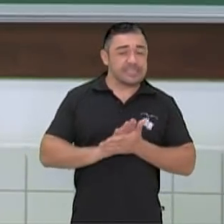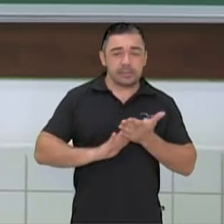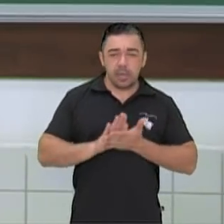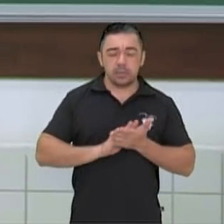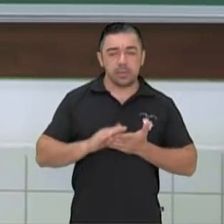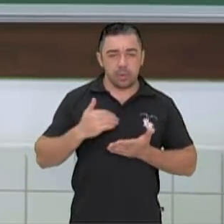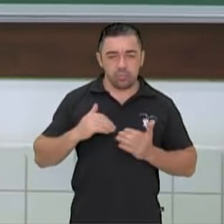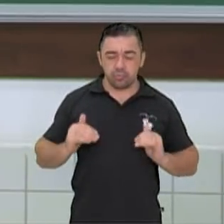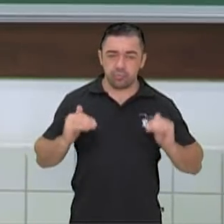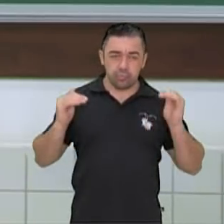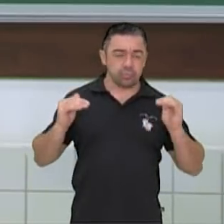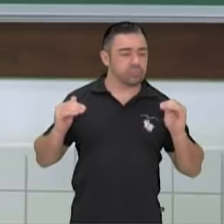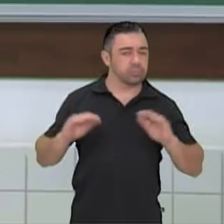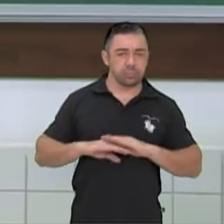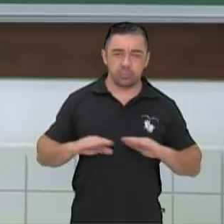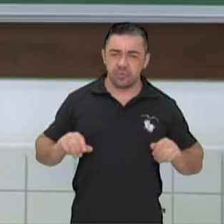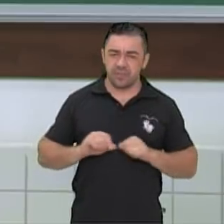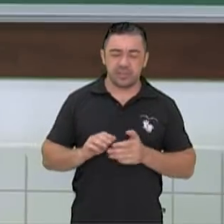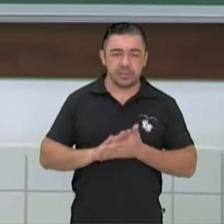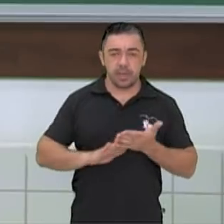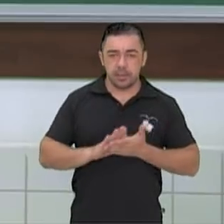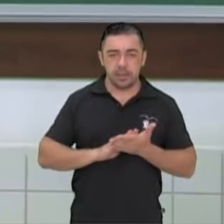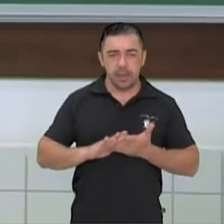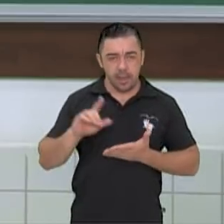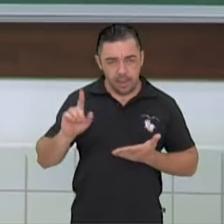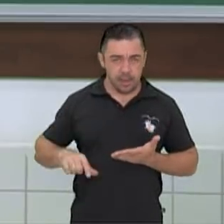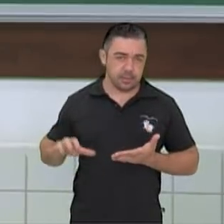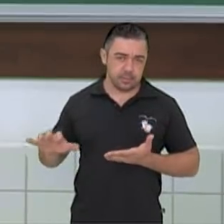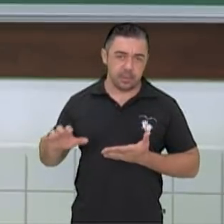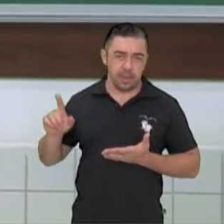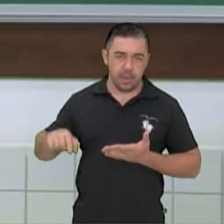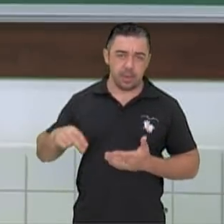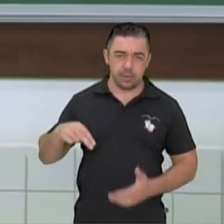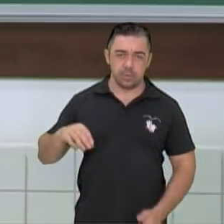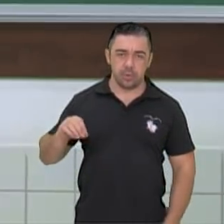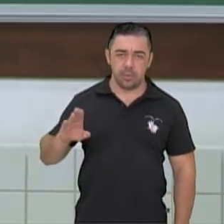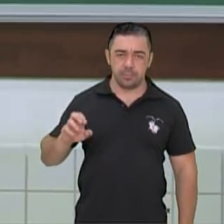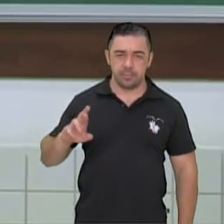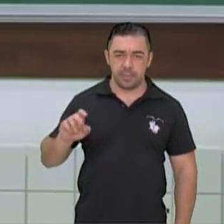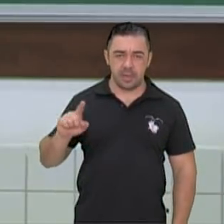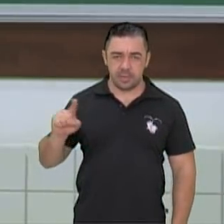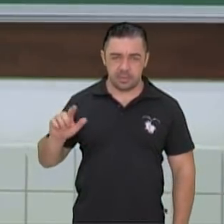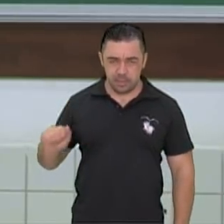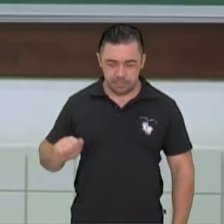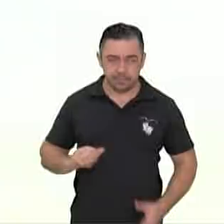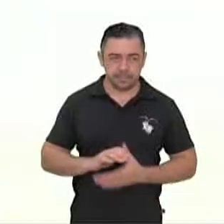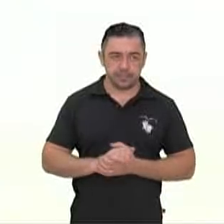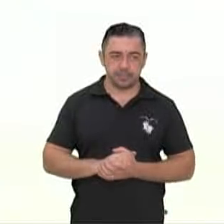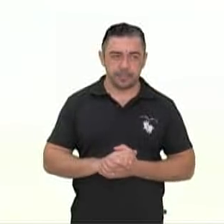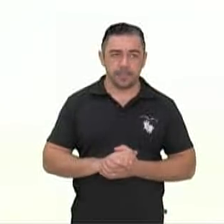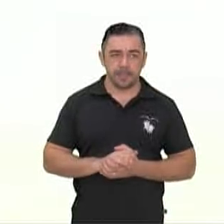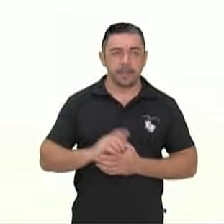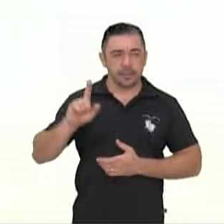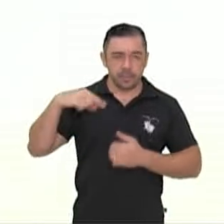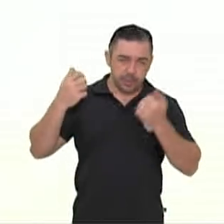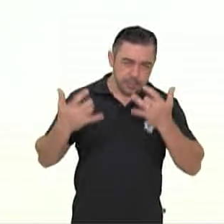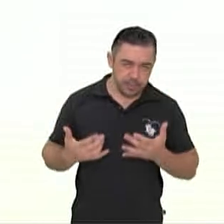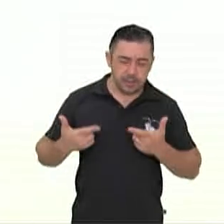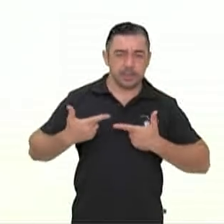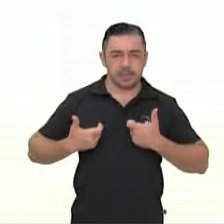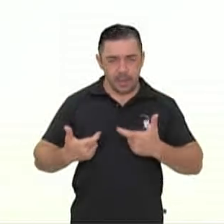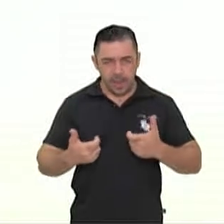sou um duque, vivo do ócio, sem fazer nada. Isso é a nobreza feudal. Ao final comenta aqui das